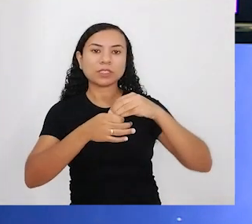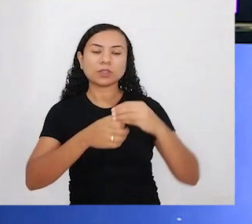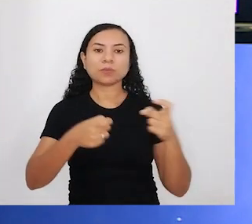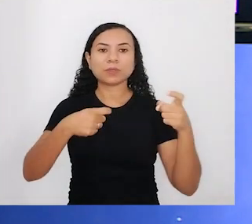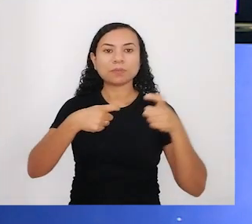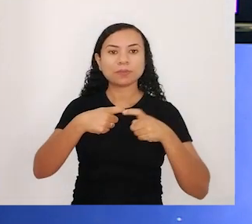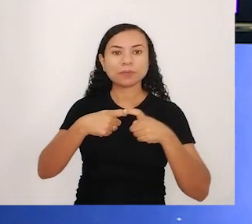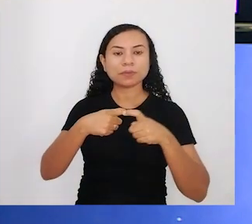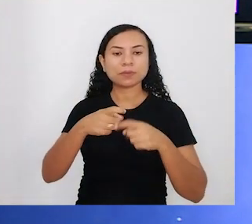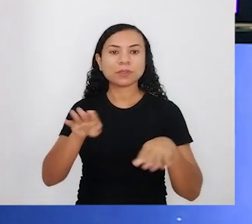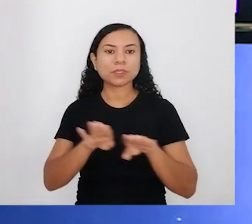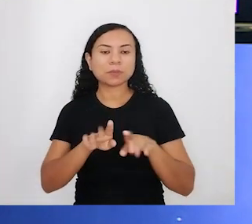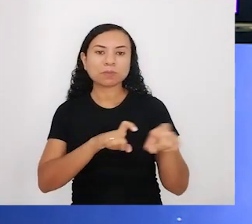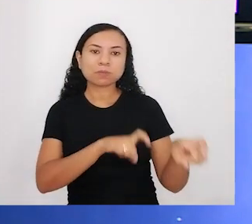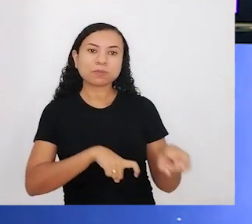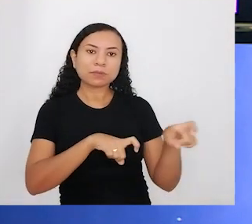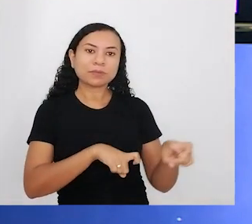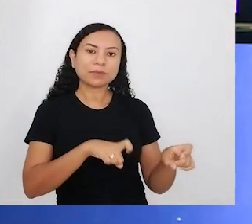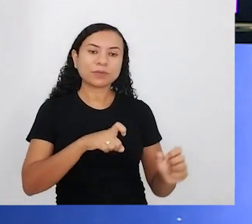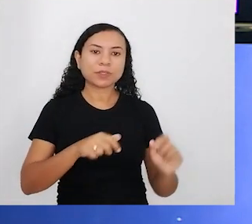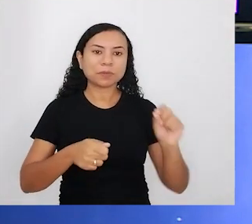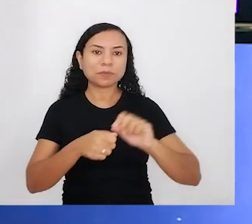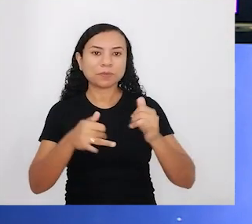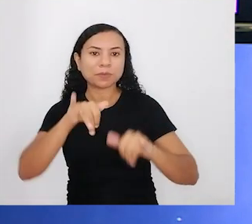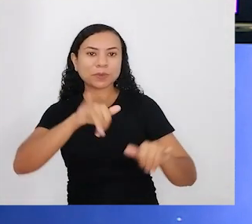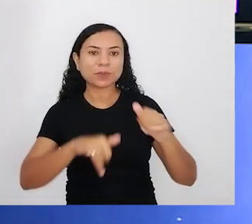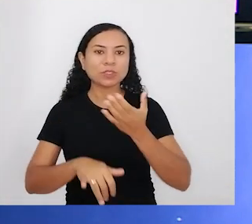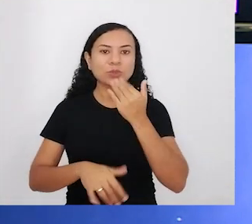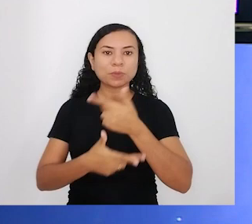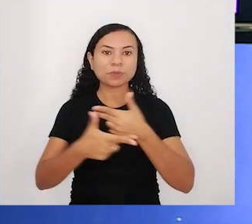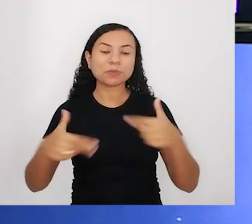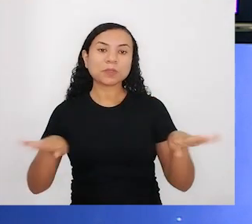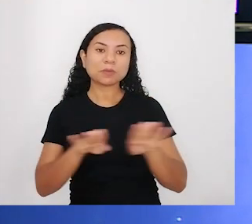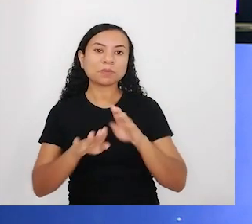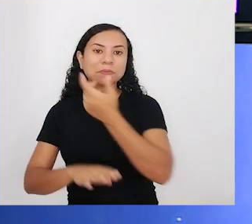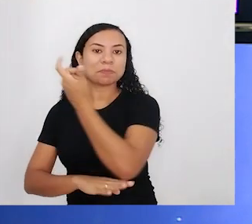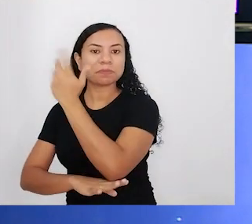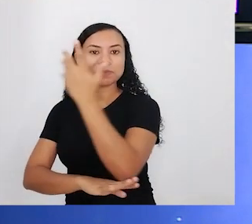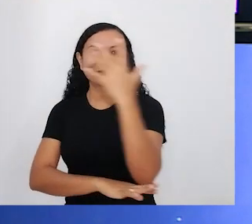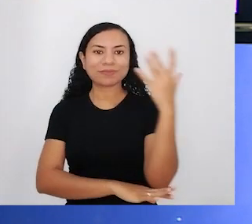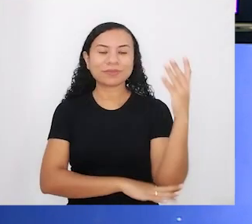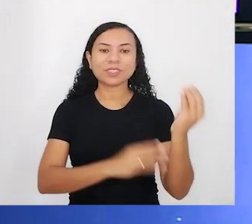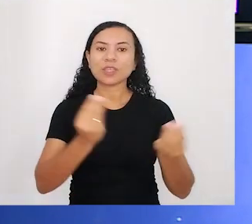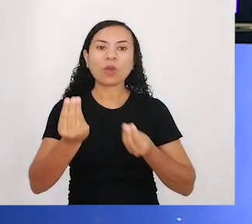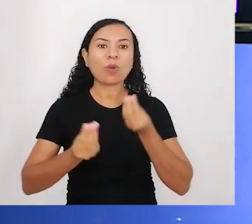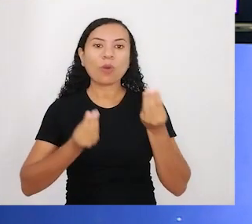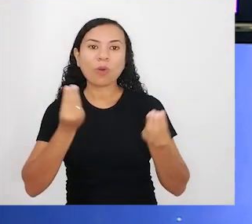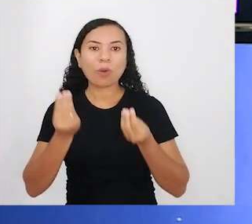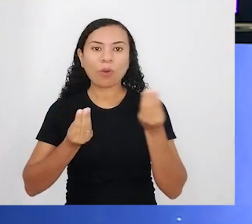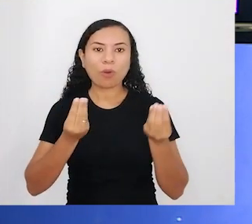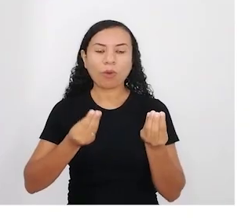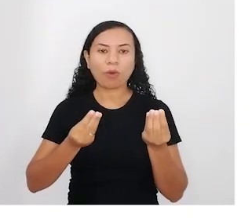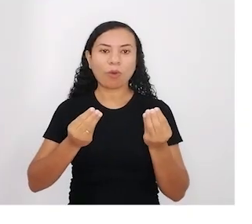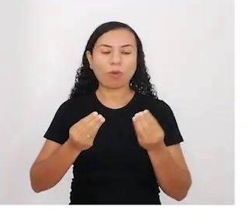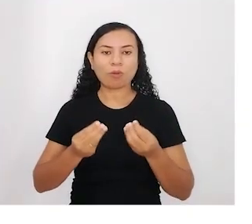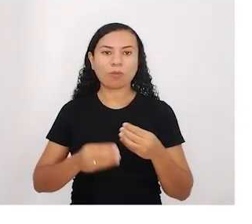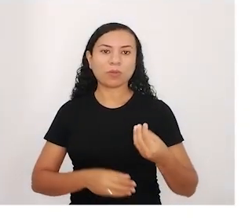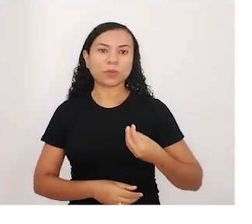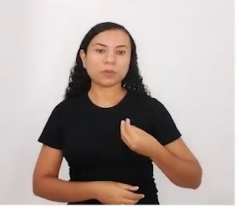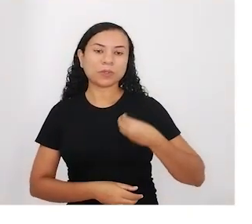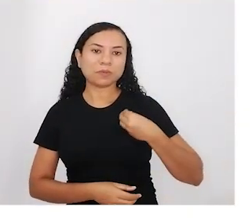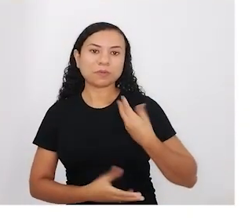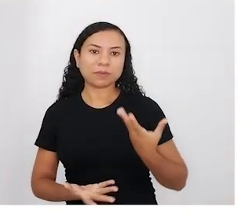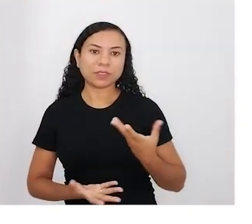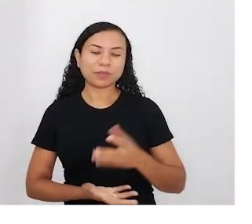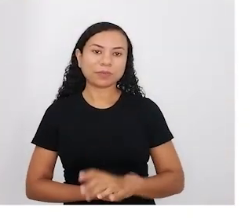agricultura, na produção de alimentos, mas também no meio ambiente. Como tratar os resíduos? O lixo acumulado,